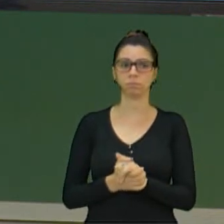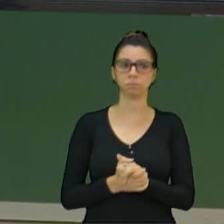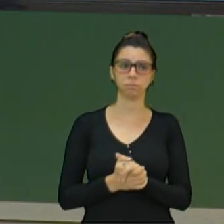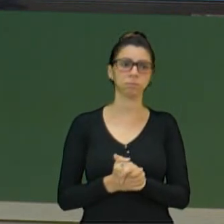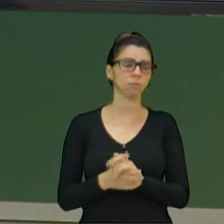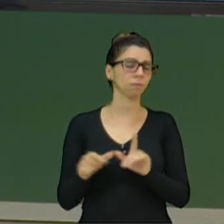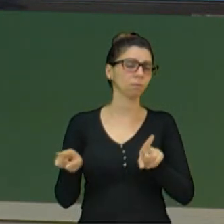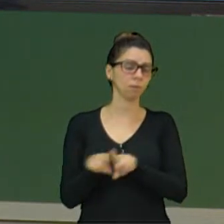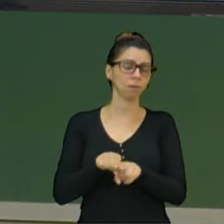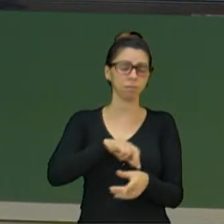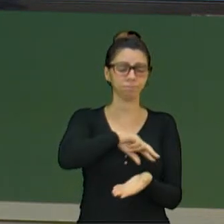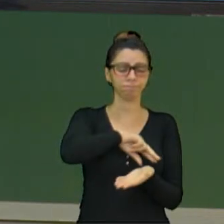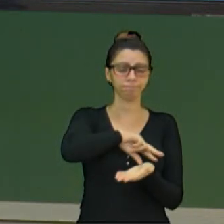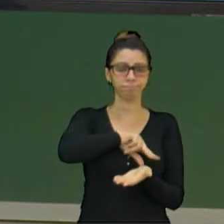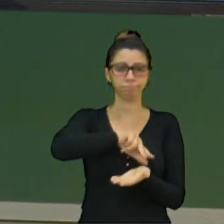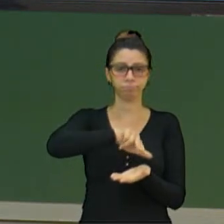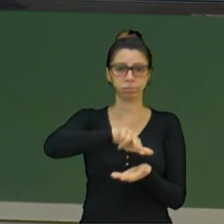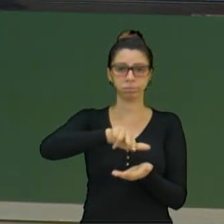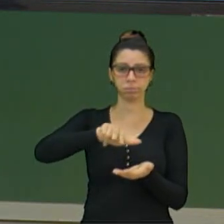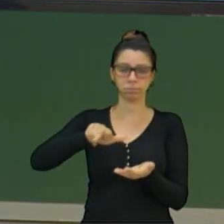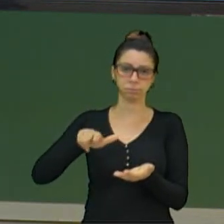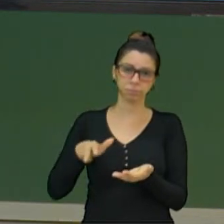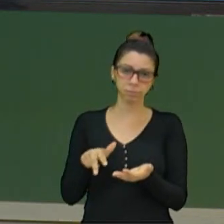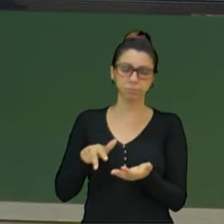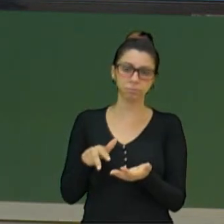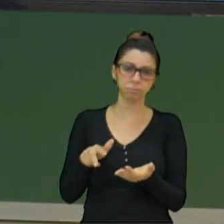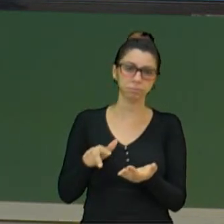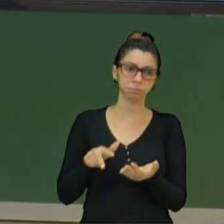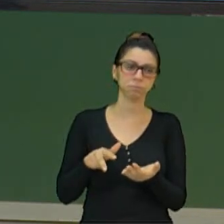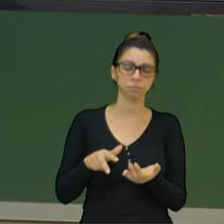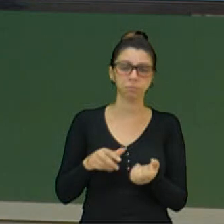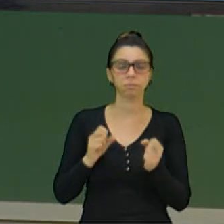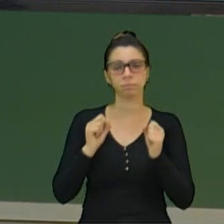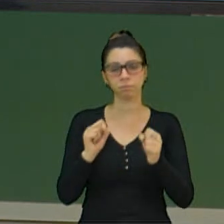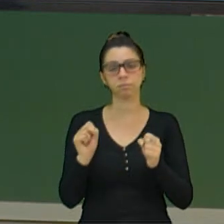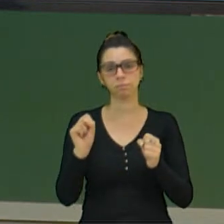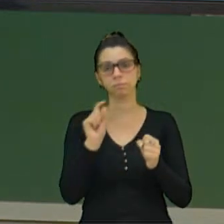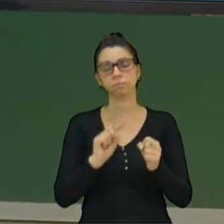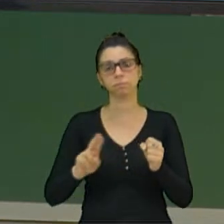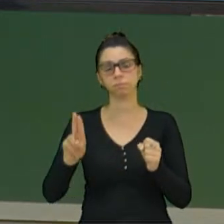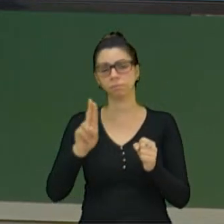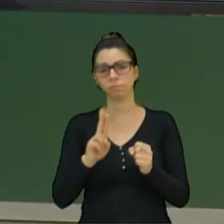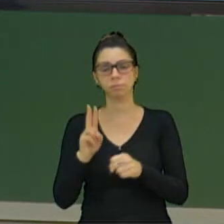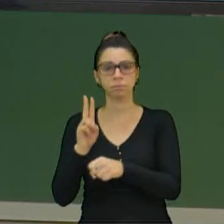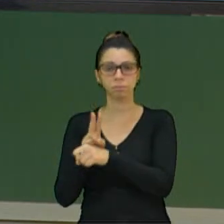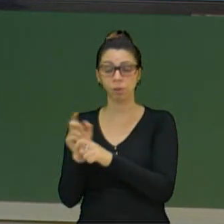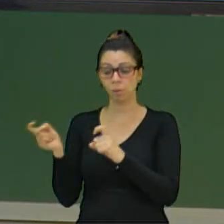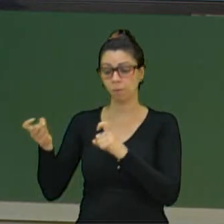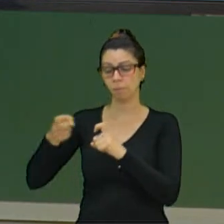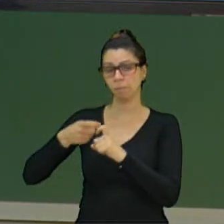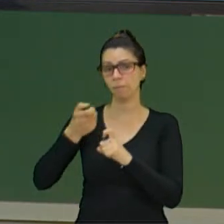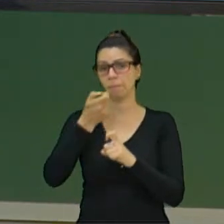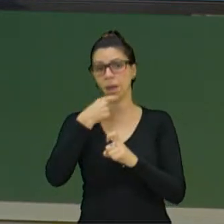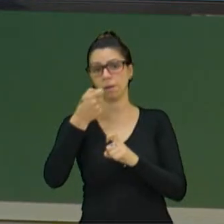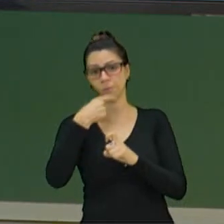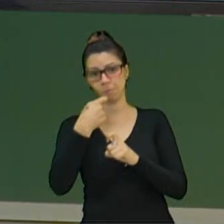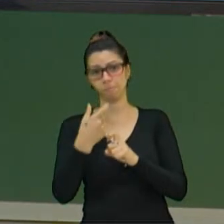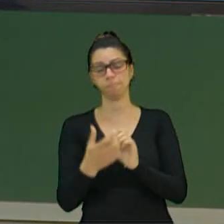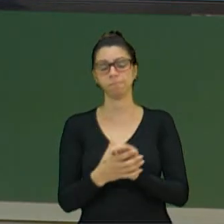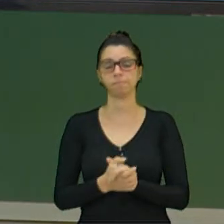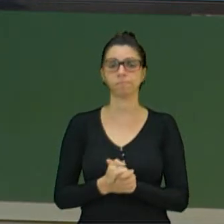tem diversos compostos ali na composição da planta que pode ser usado como propriedade medicinal, pode ser usado como